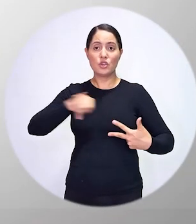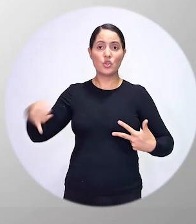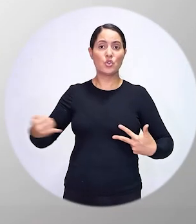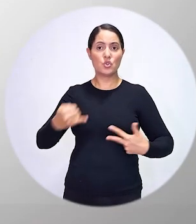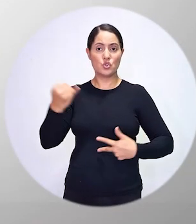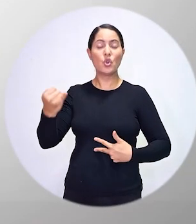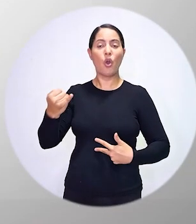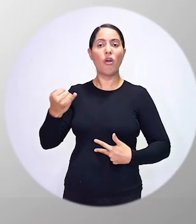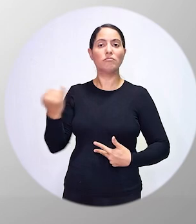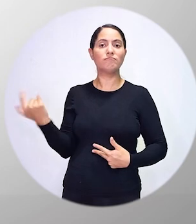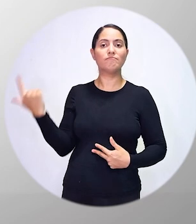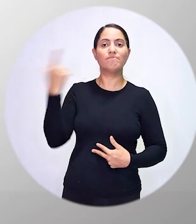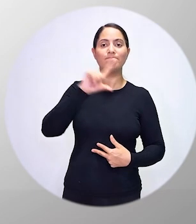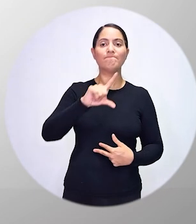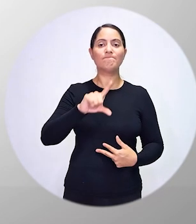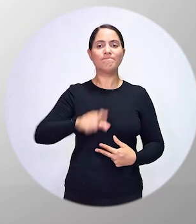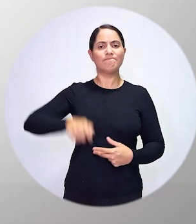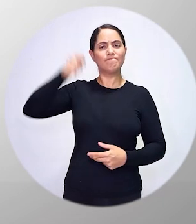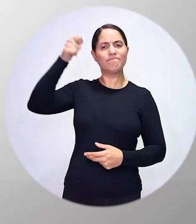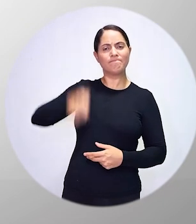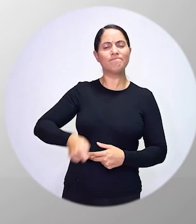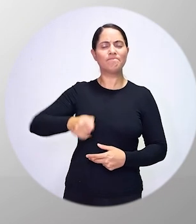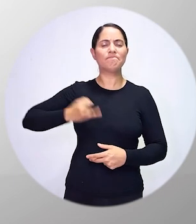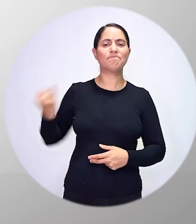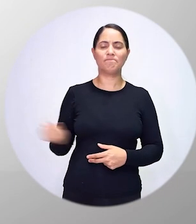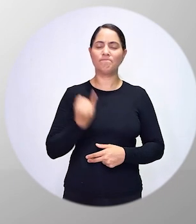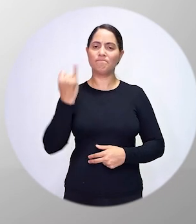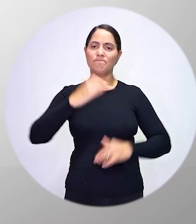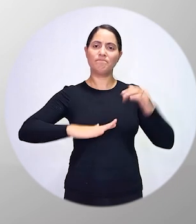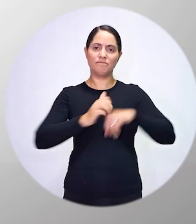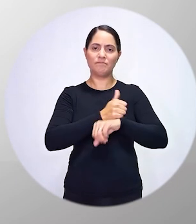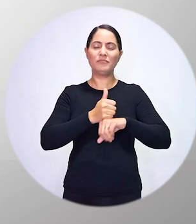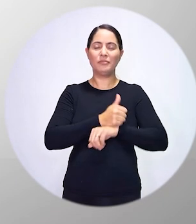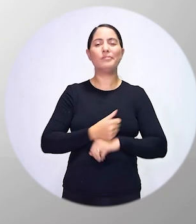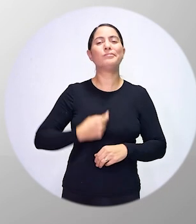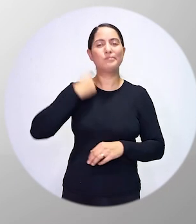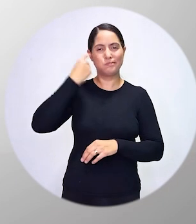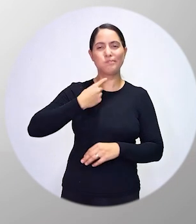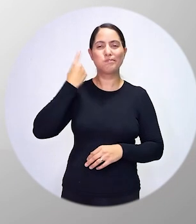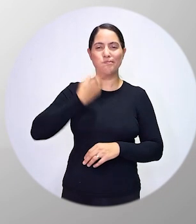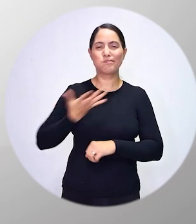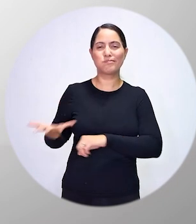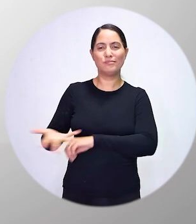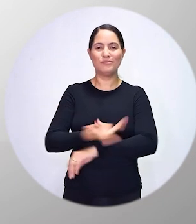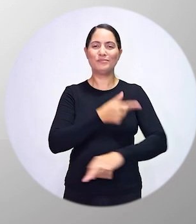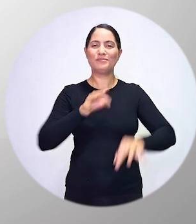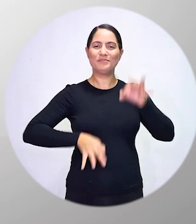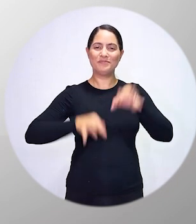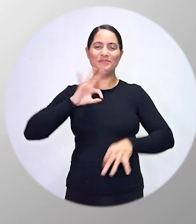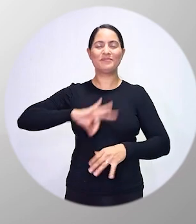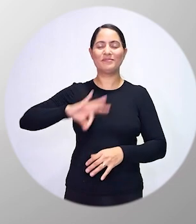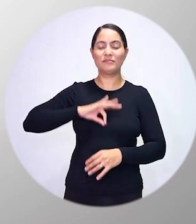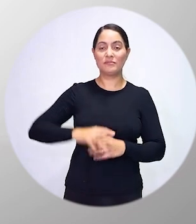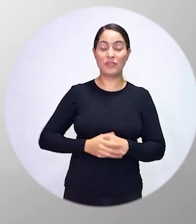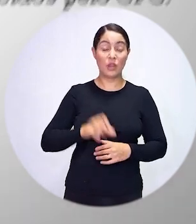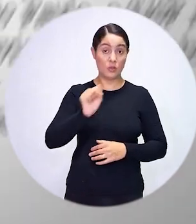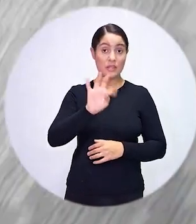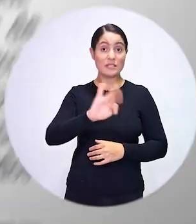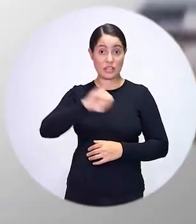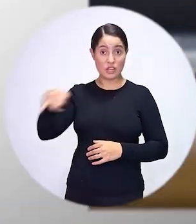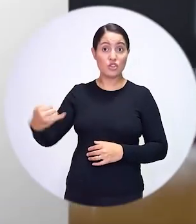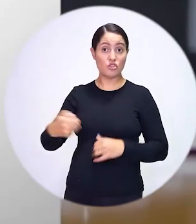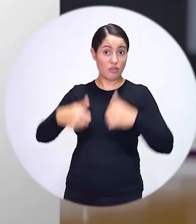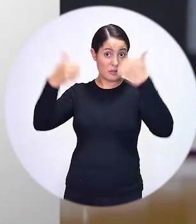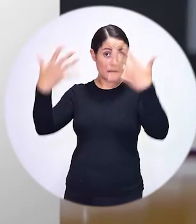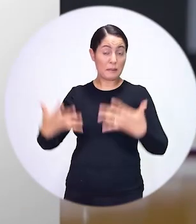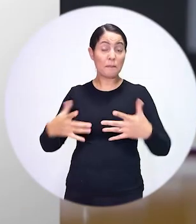2022 representou um marco na valorização da nossa profissão, garantindo a justa remuneração dos advogados. O STJ acolheu